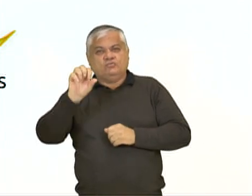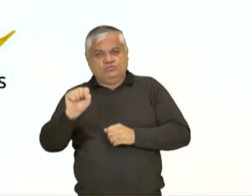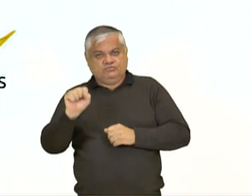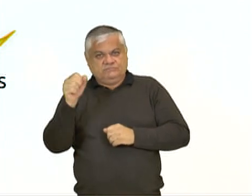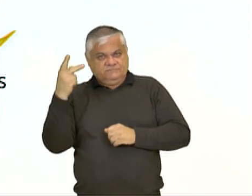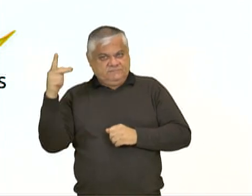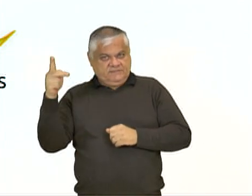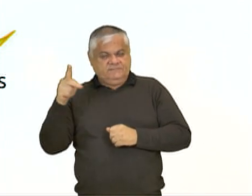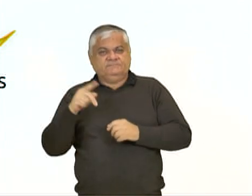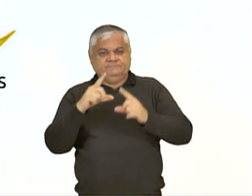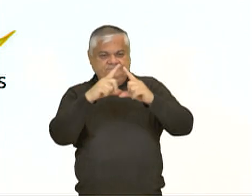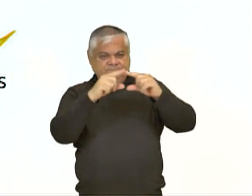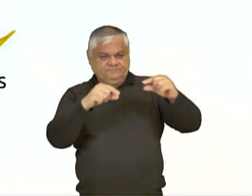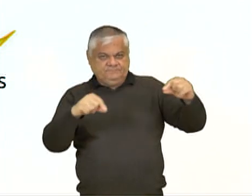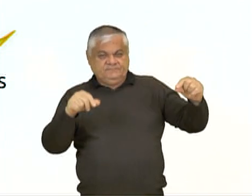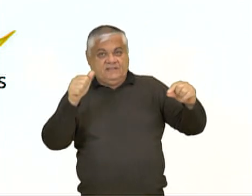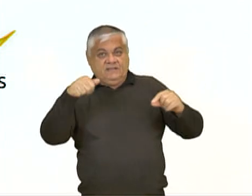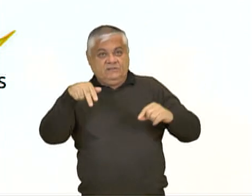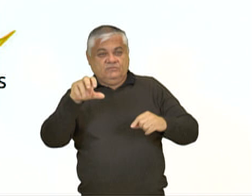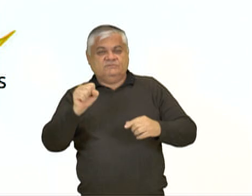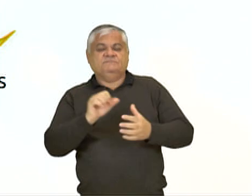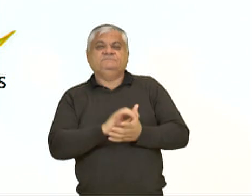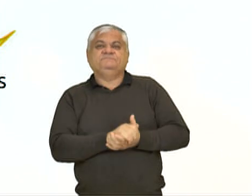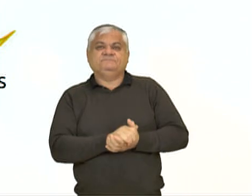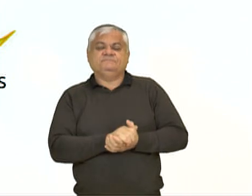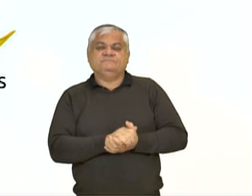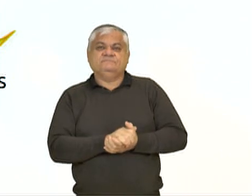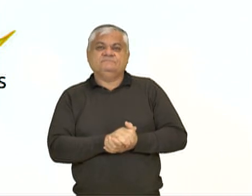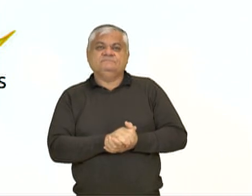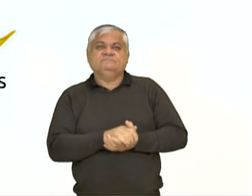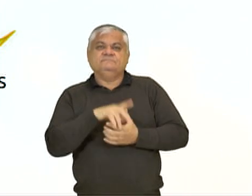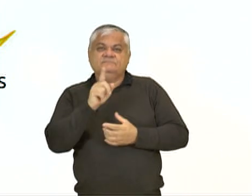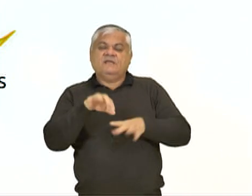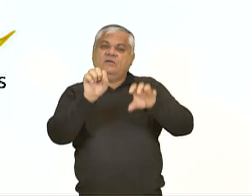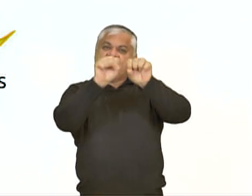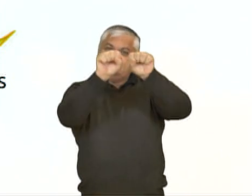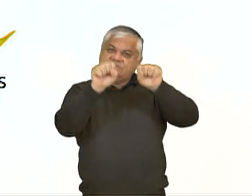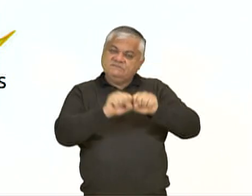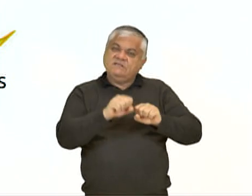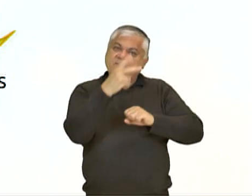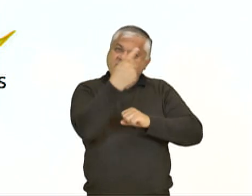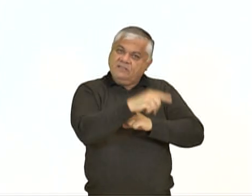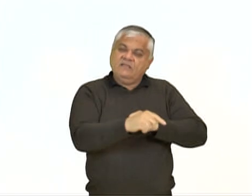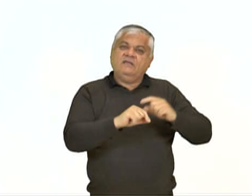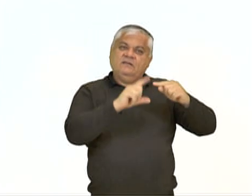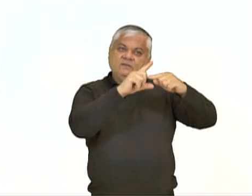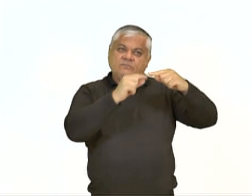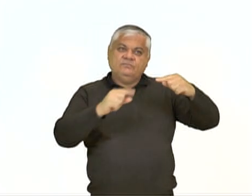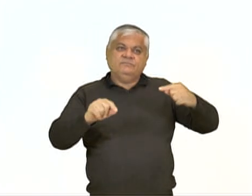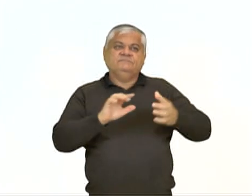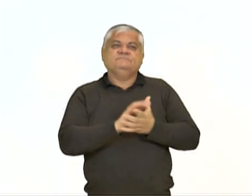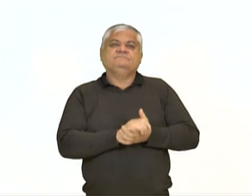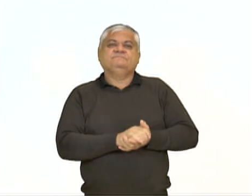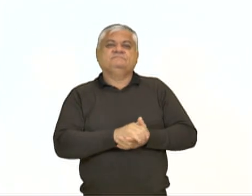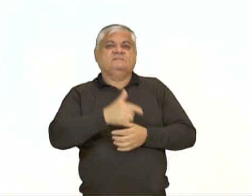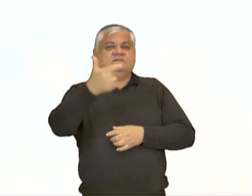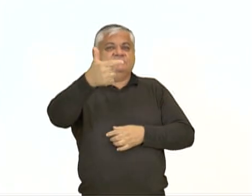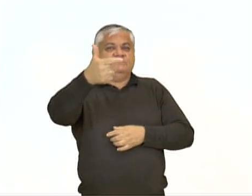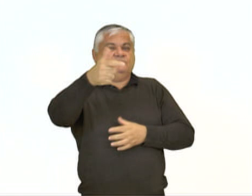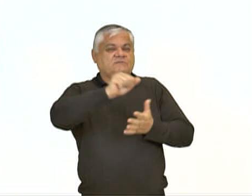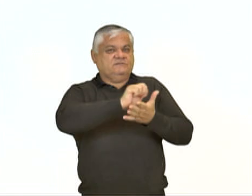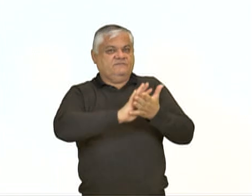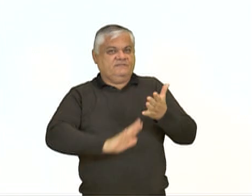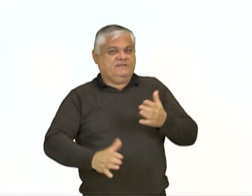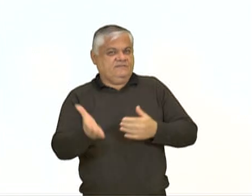do ânus, tá? Dos nematódeos. Então, o sistema excretor está presente aqui nesses dois canais longitudinais. Bora lá fazer